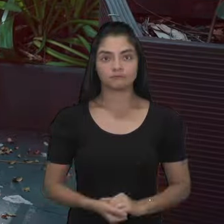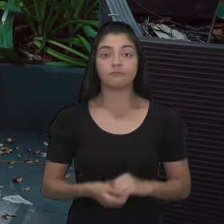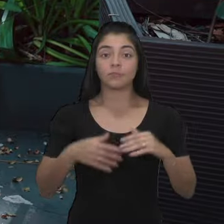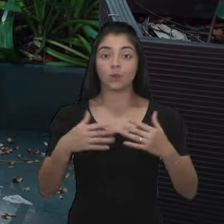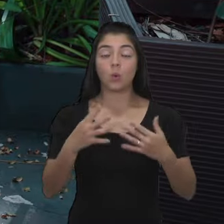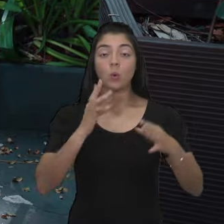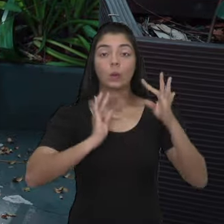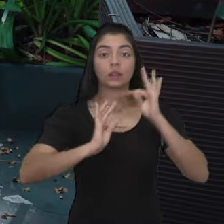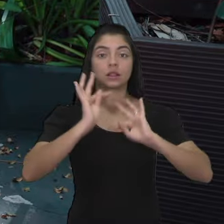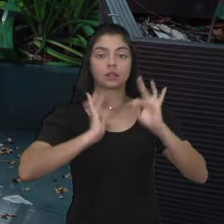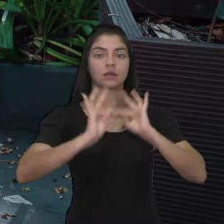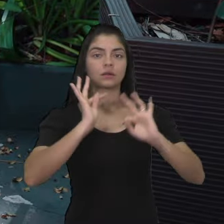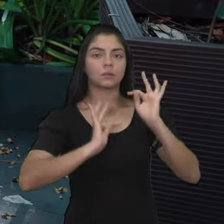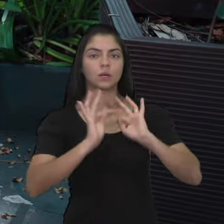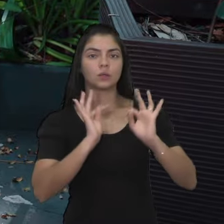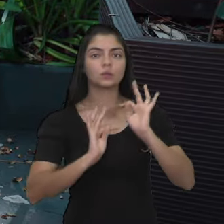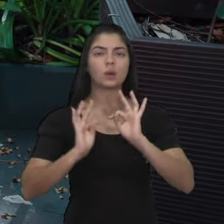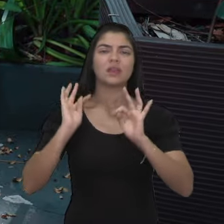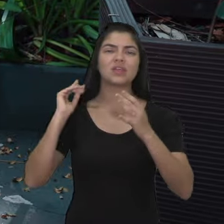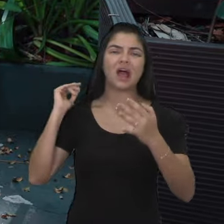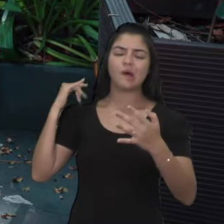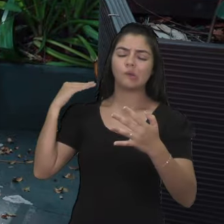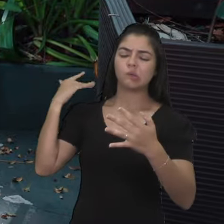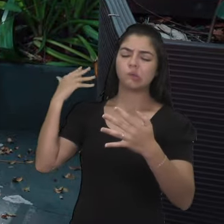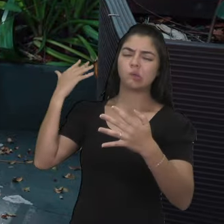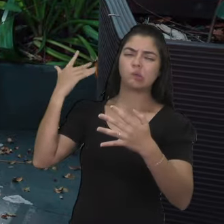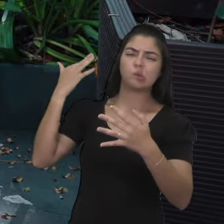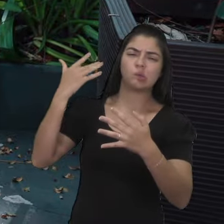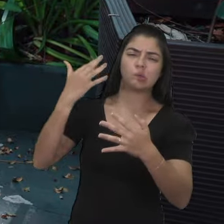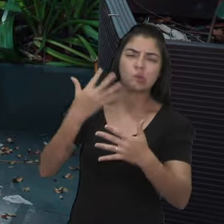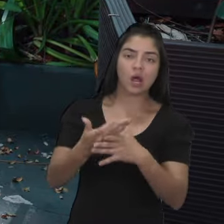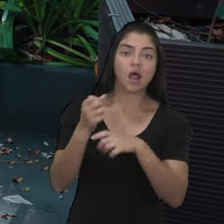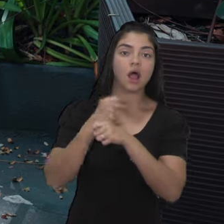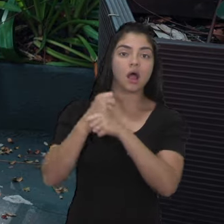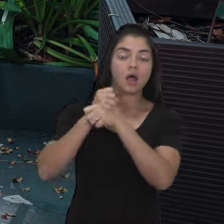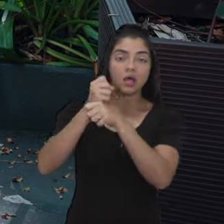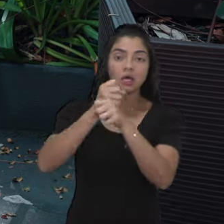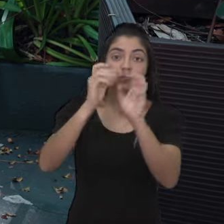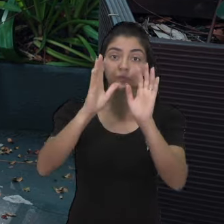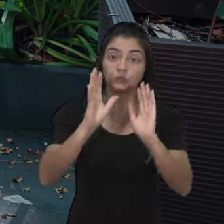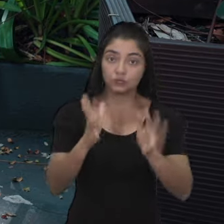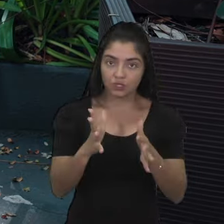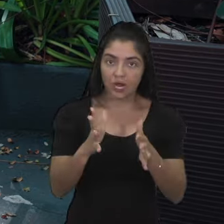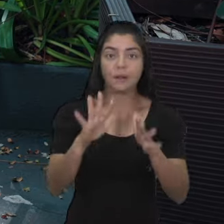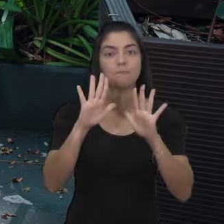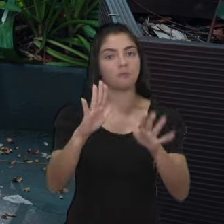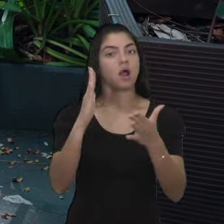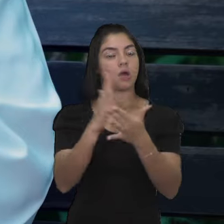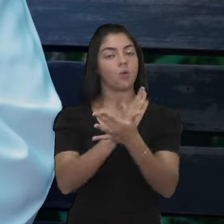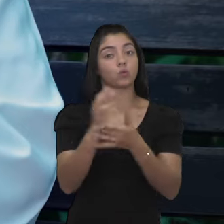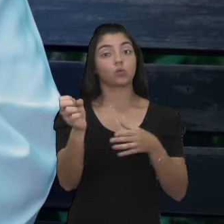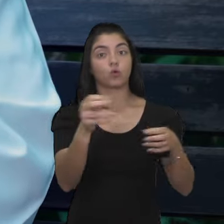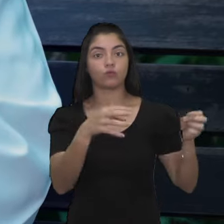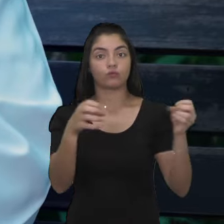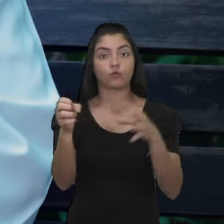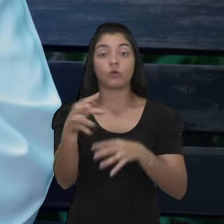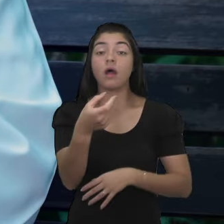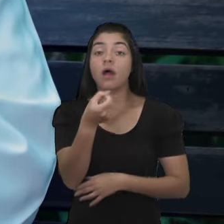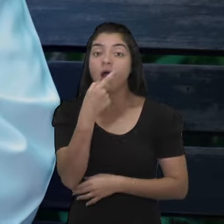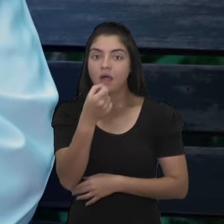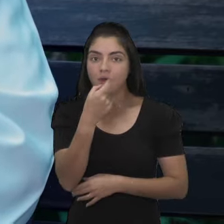O tratamento ele se mantém há muitos anos. O que tem mudado são drogas alternativas no caso